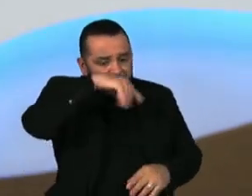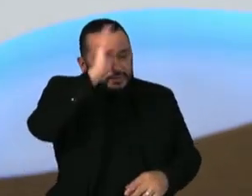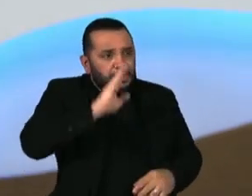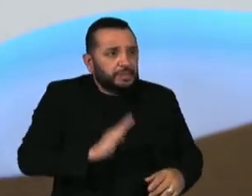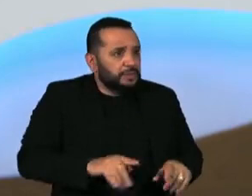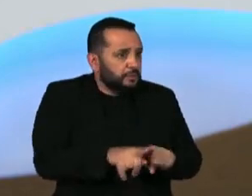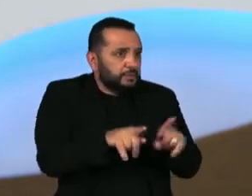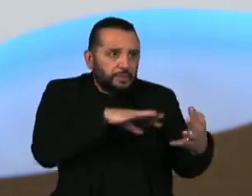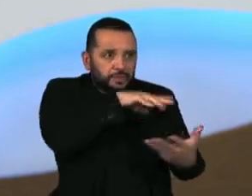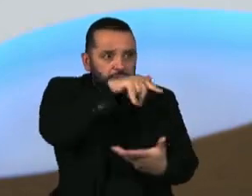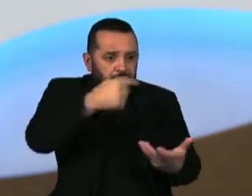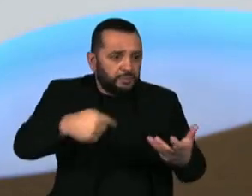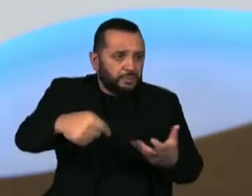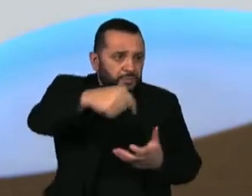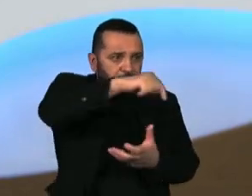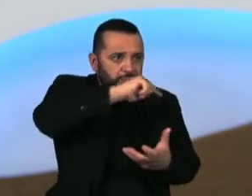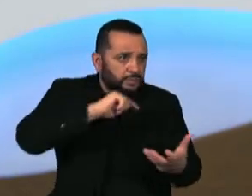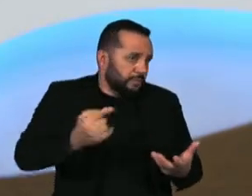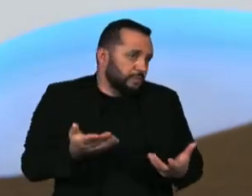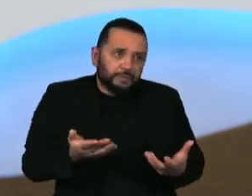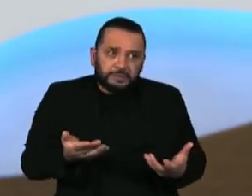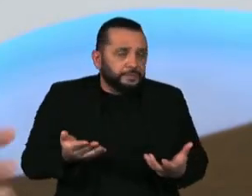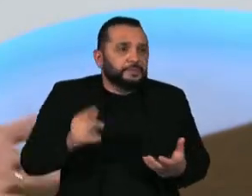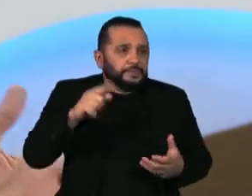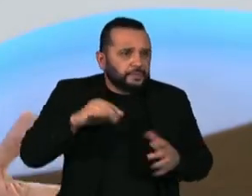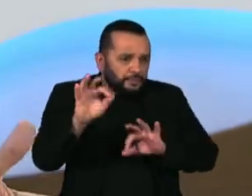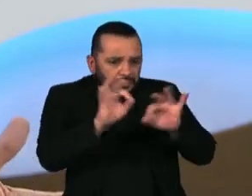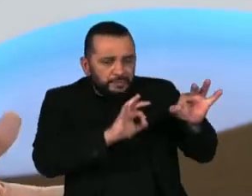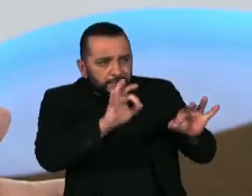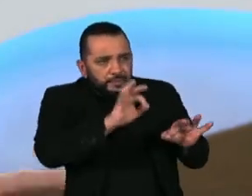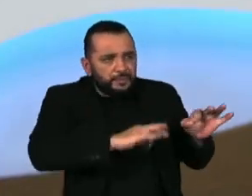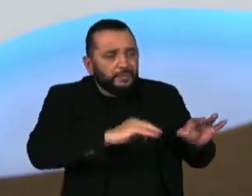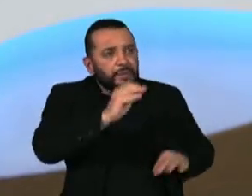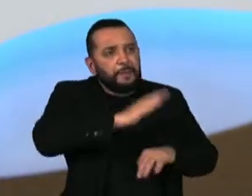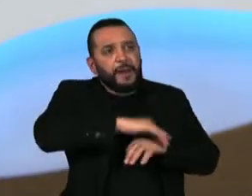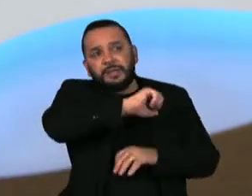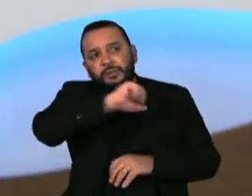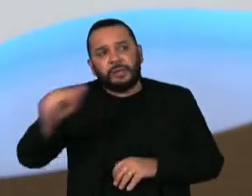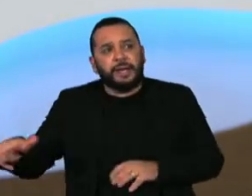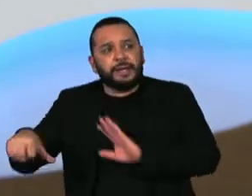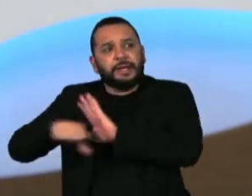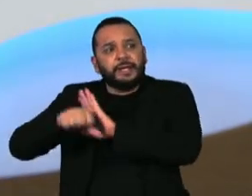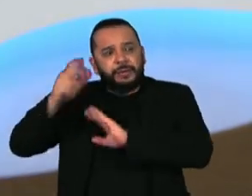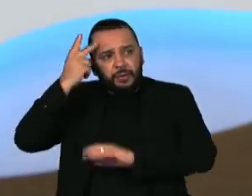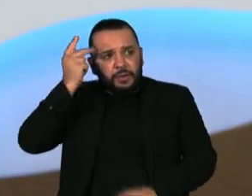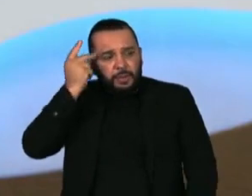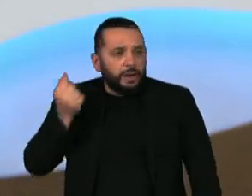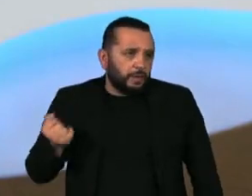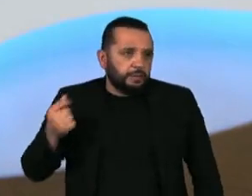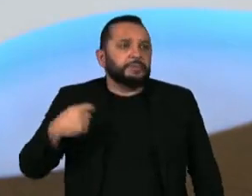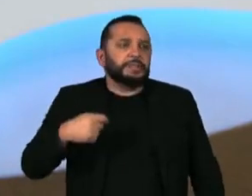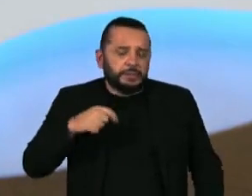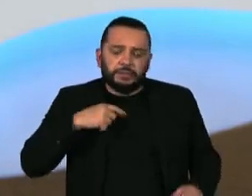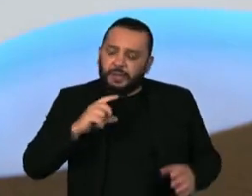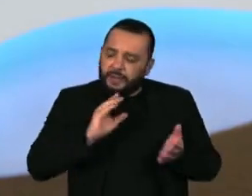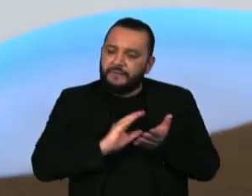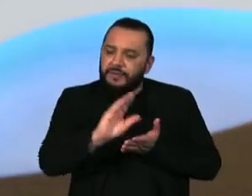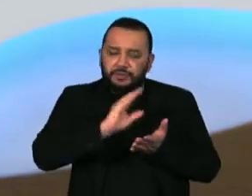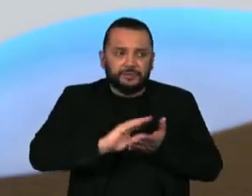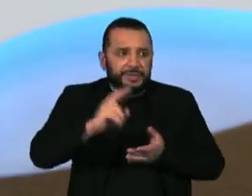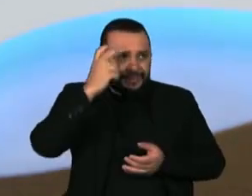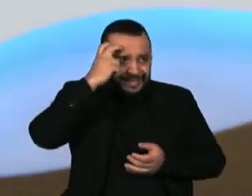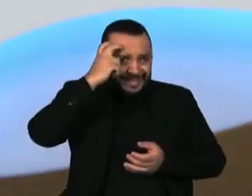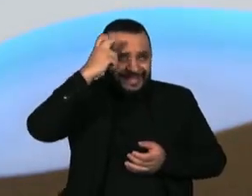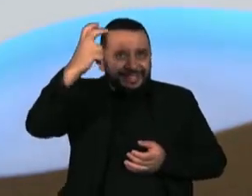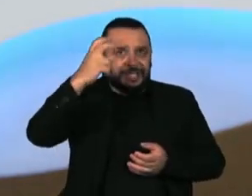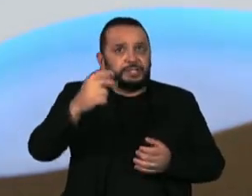E o crime organizado, como o próprio nome diz, ele se organiza mais do que o crime comum. Então, você precisa ter investimento em inteligência, você precisa,